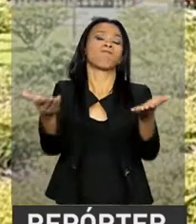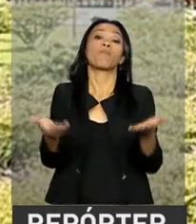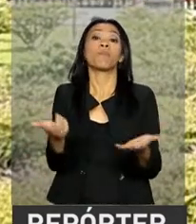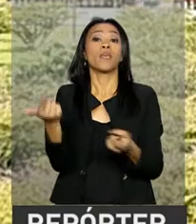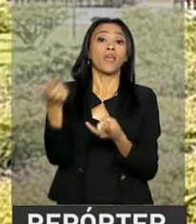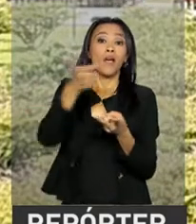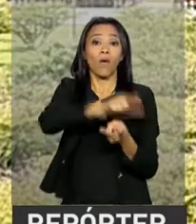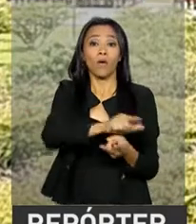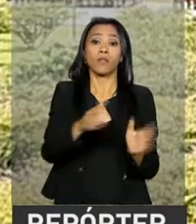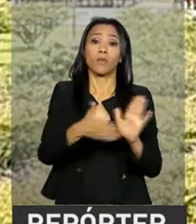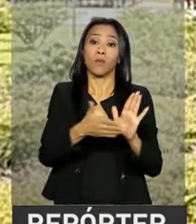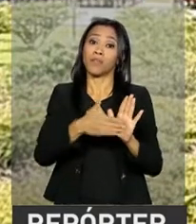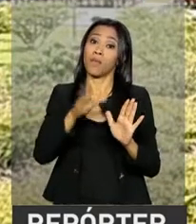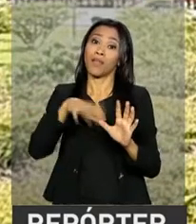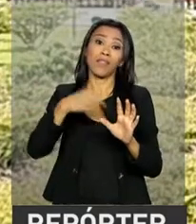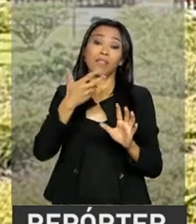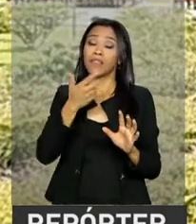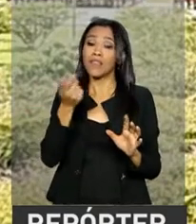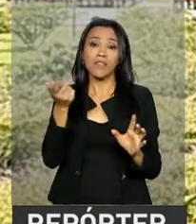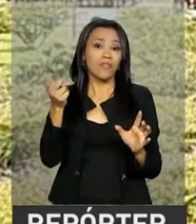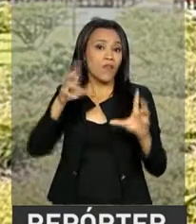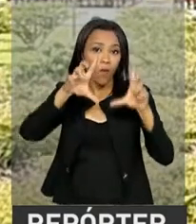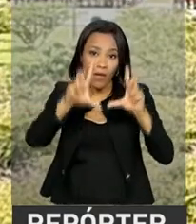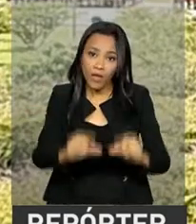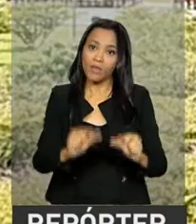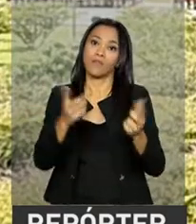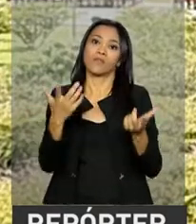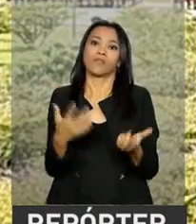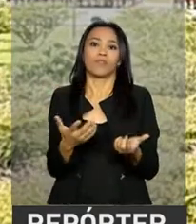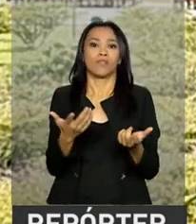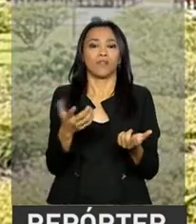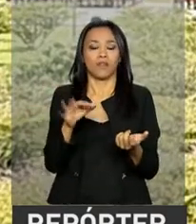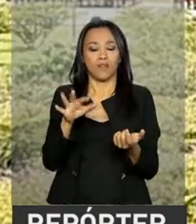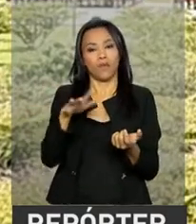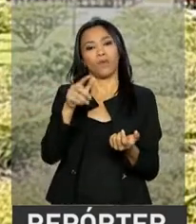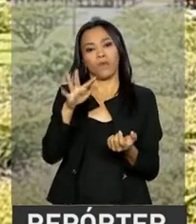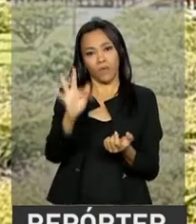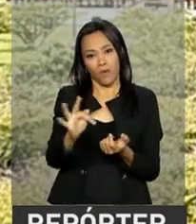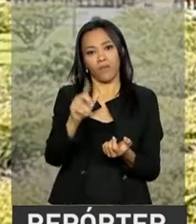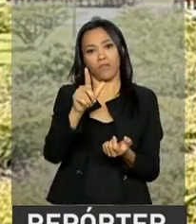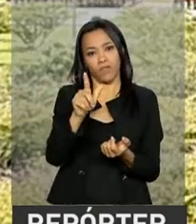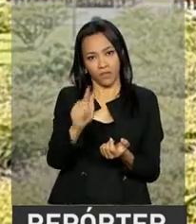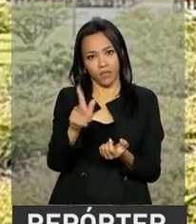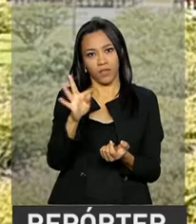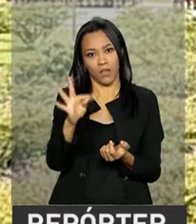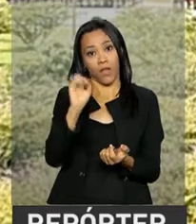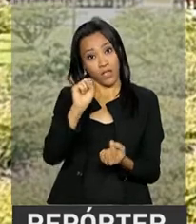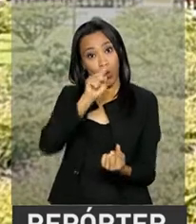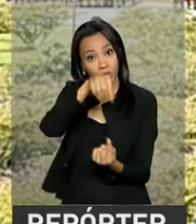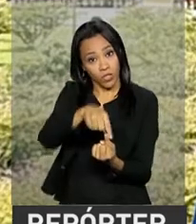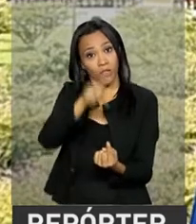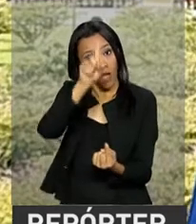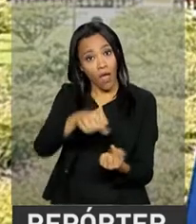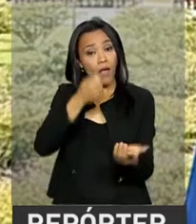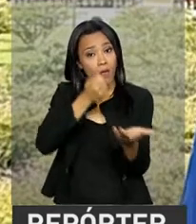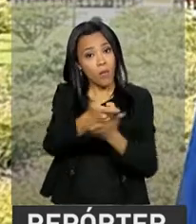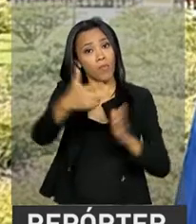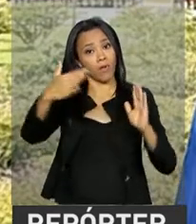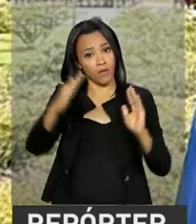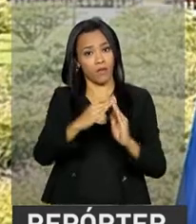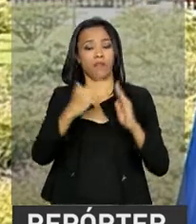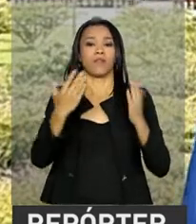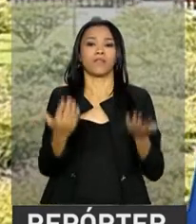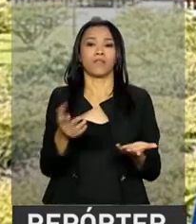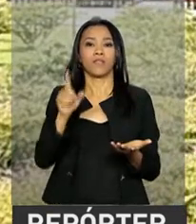reduzir os recursos do fgts para a compra da casa própria o que traz ainda uma lenda um alento para